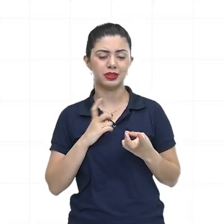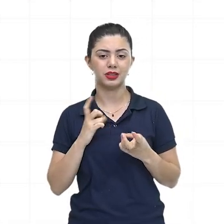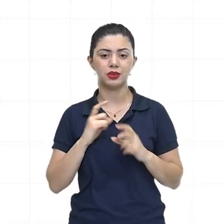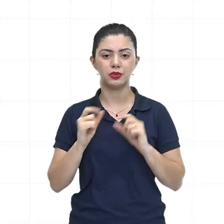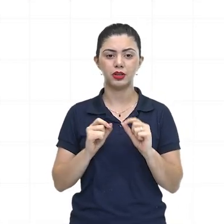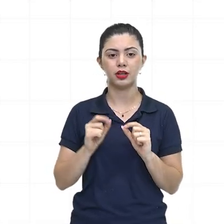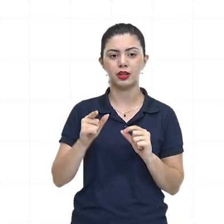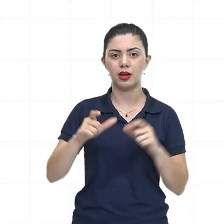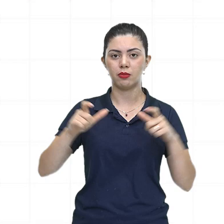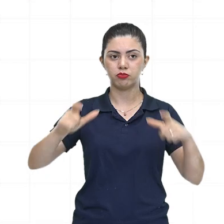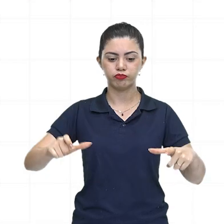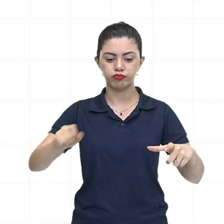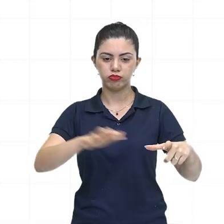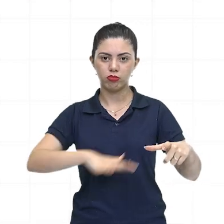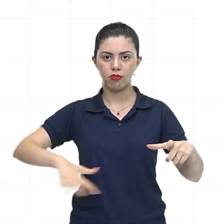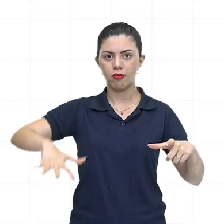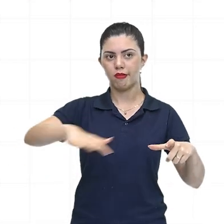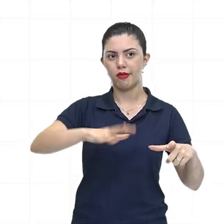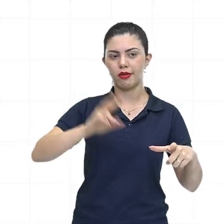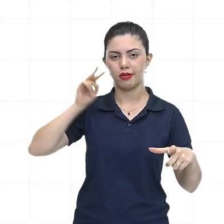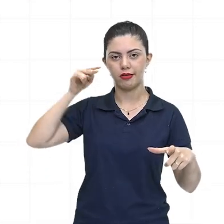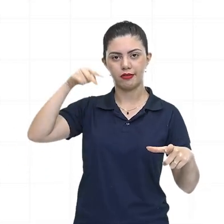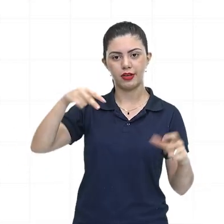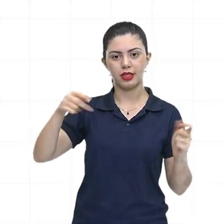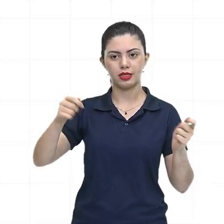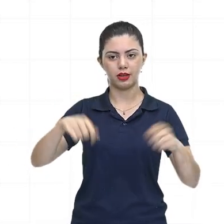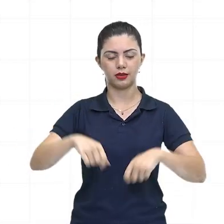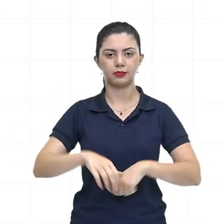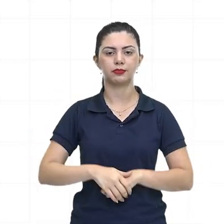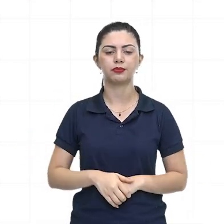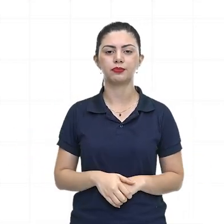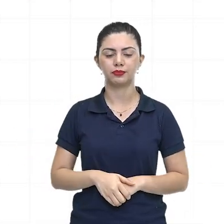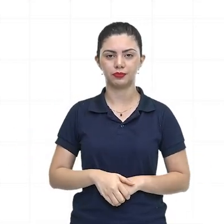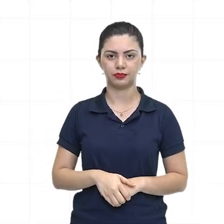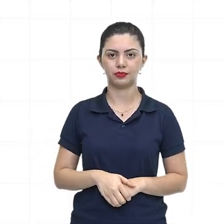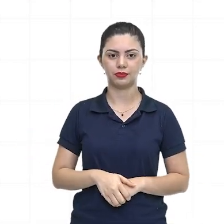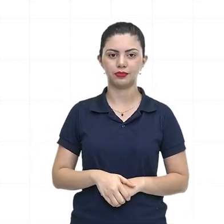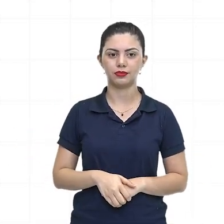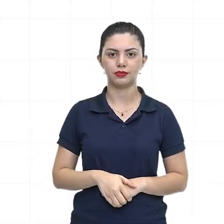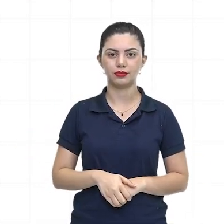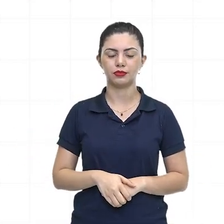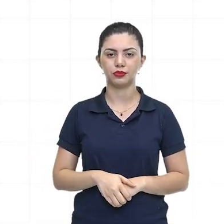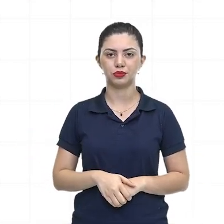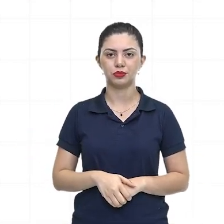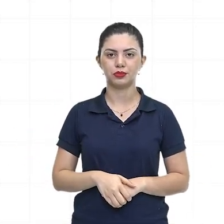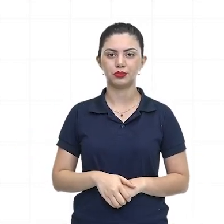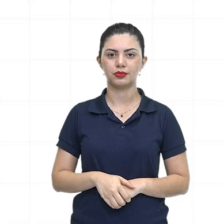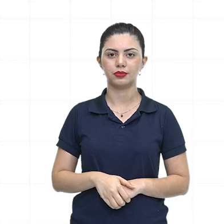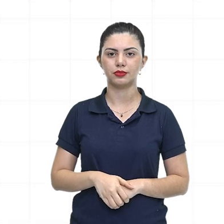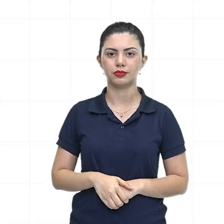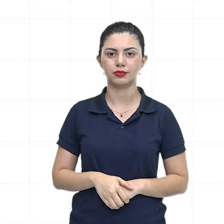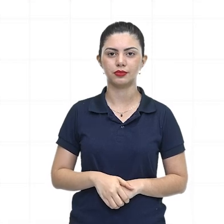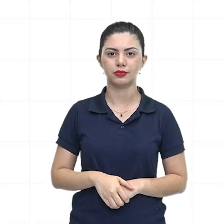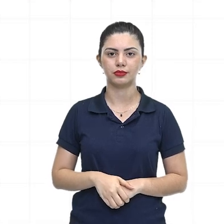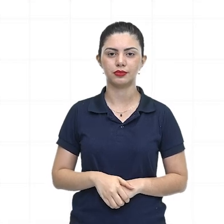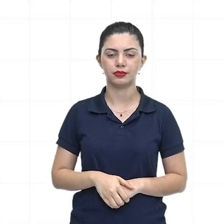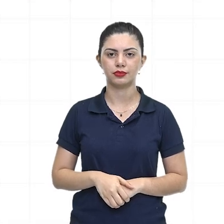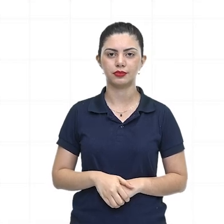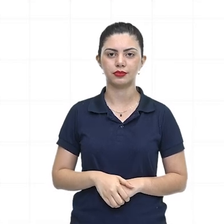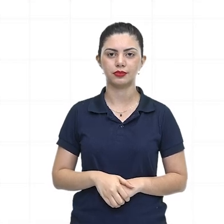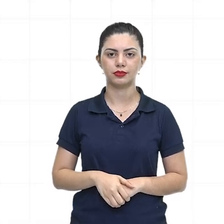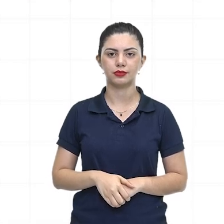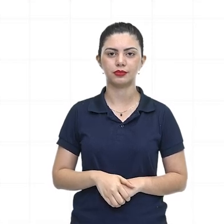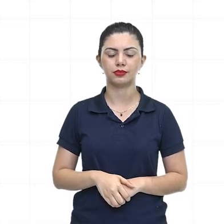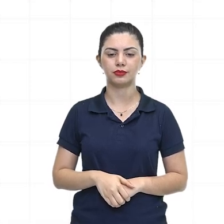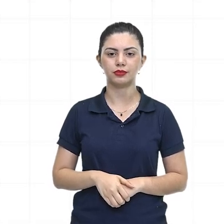de visualização, tá? Então, para a gente ter uma ideia, tá? Para nós termos uma